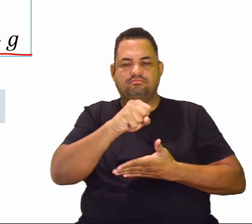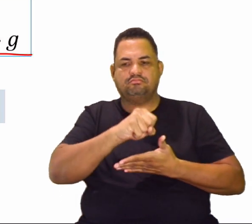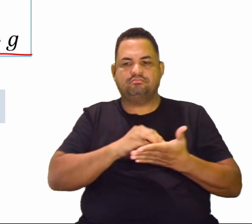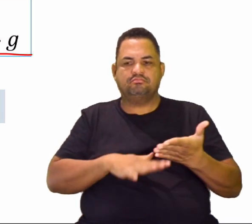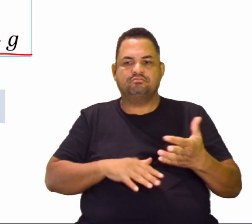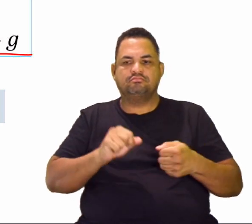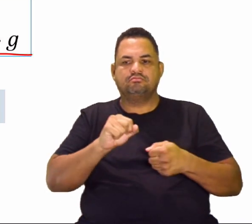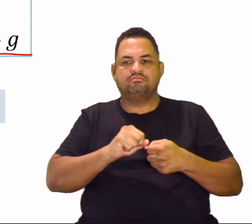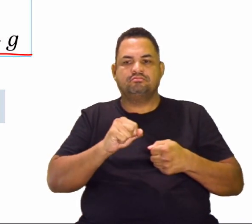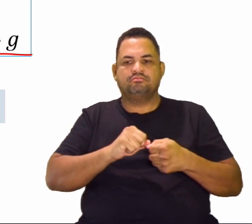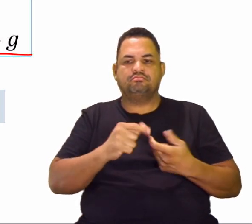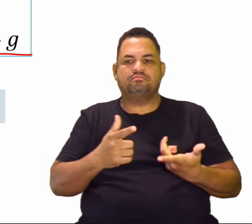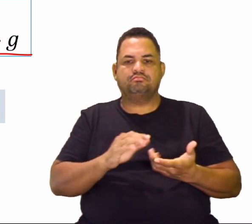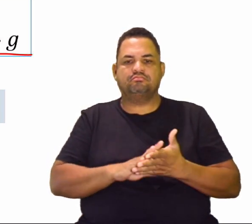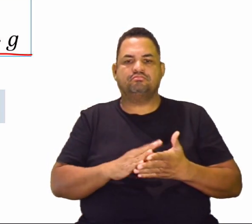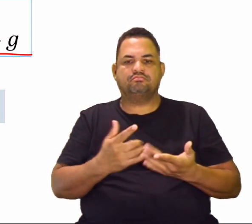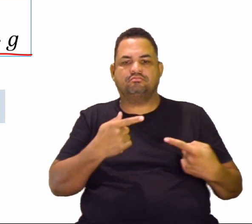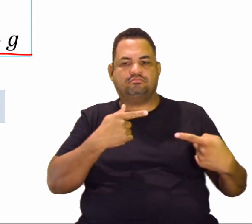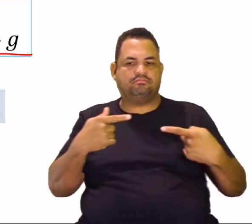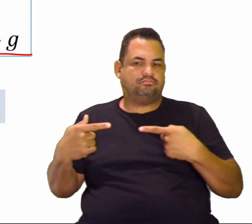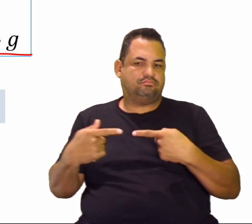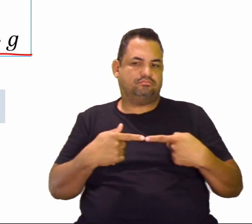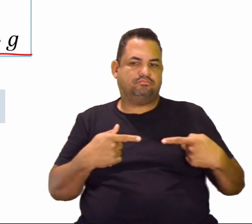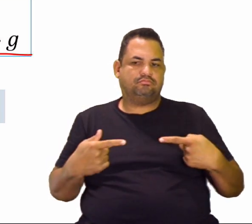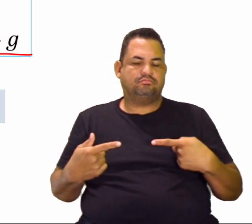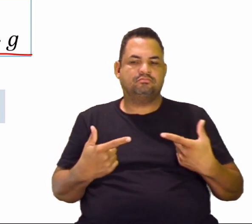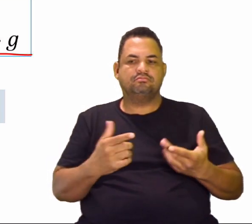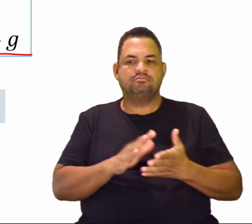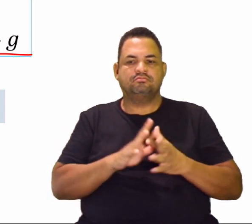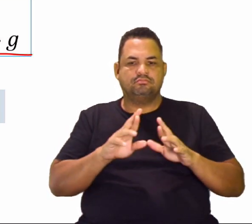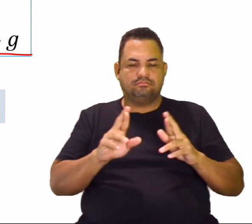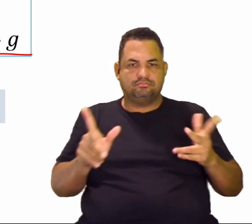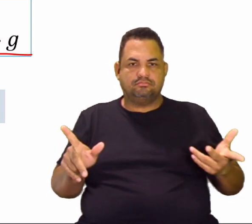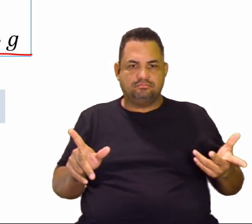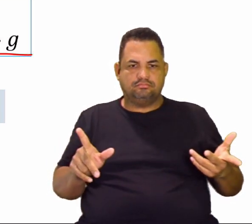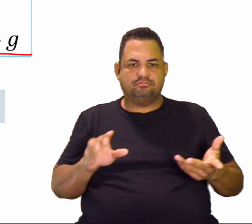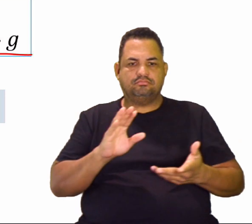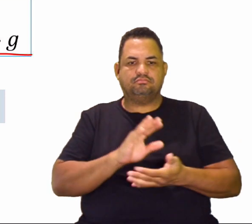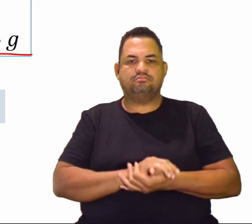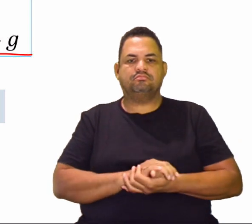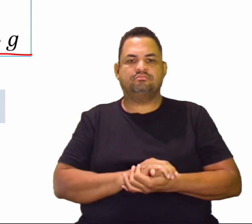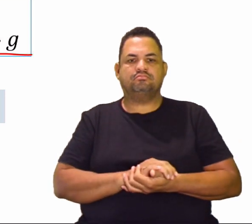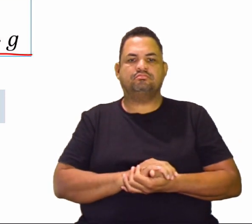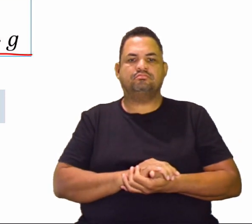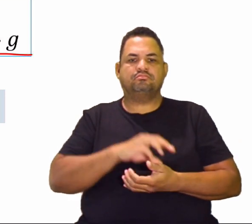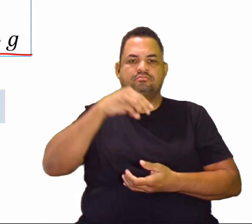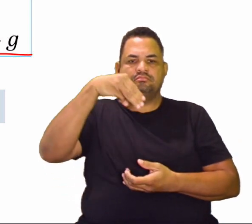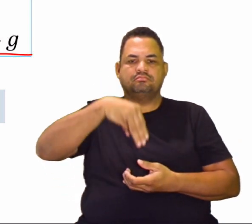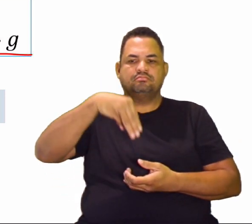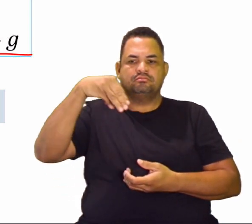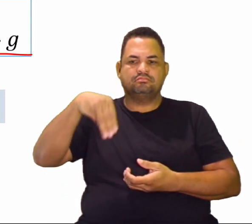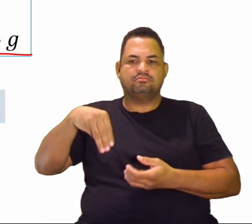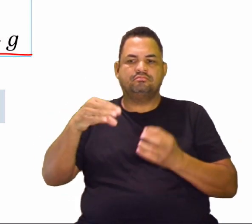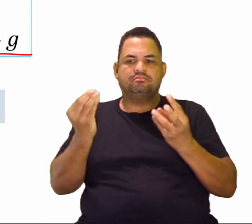questões, a gente associar a diferença de massa